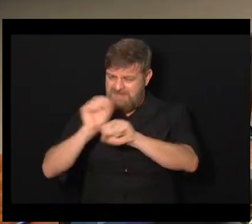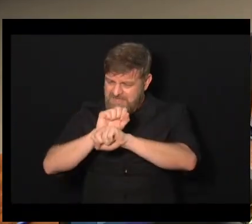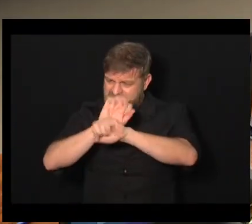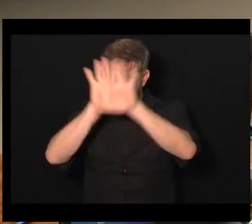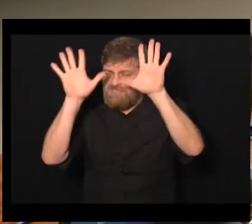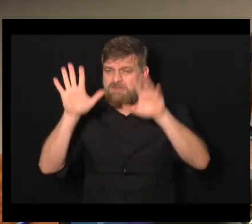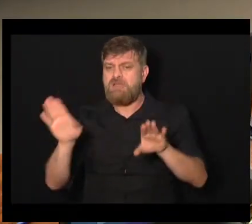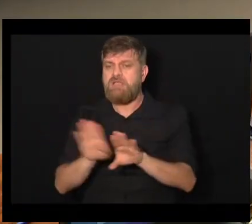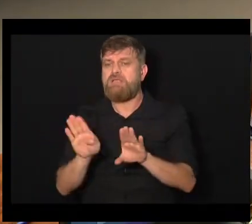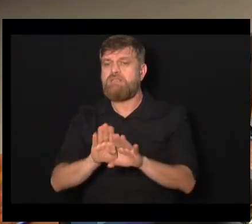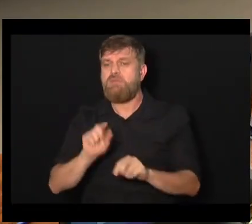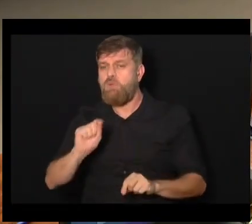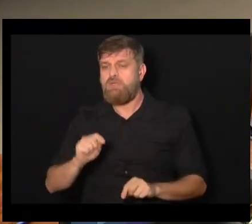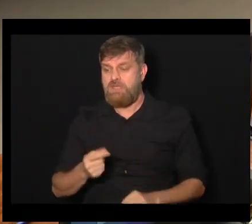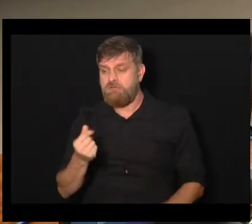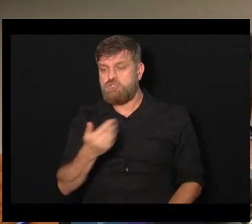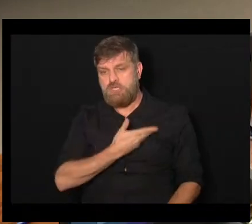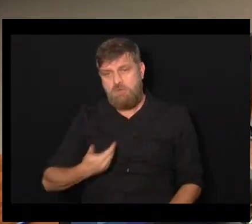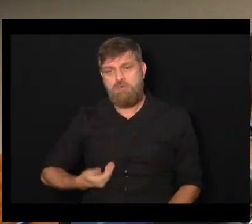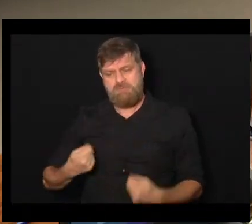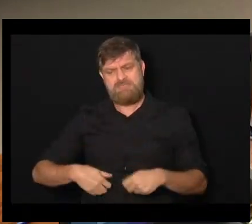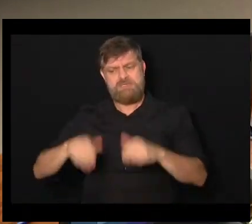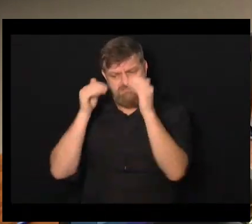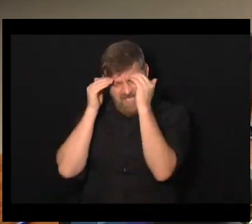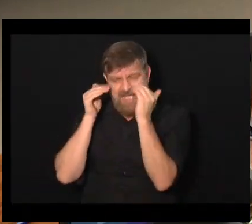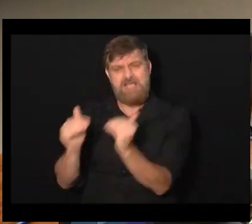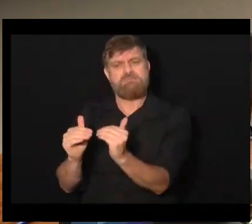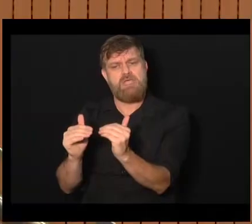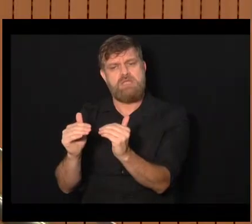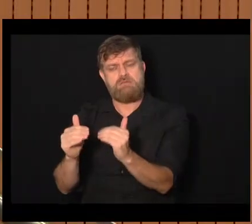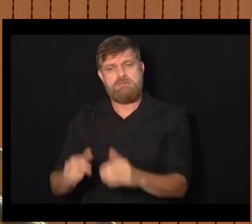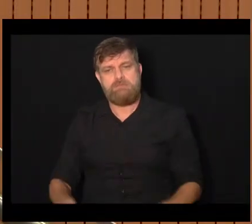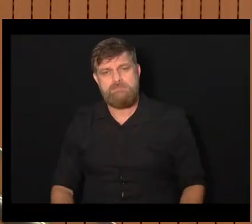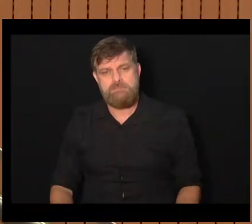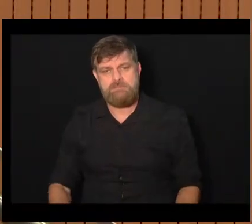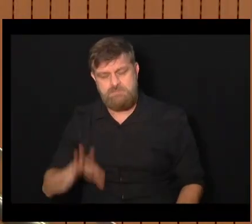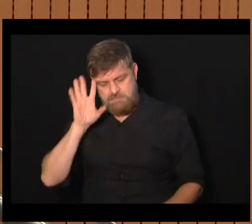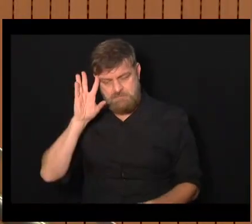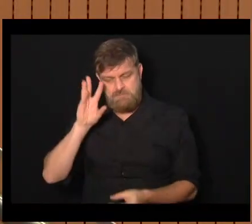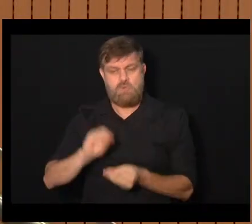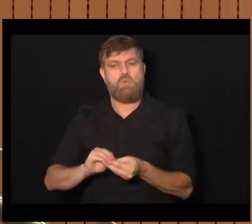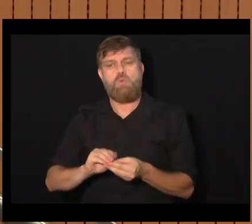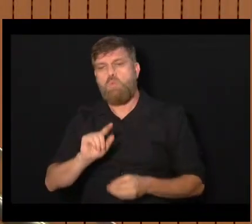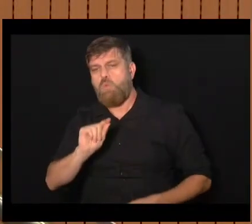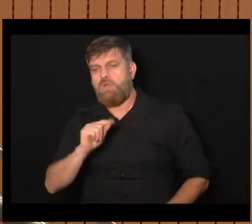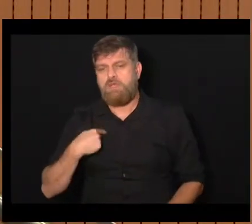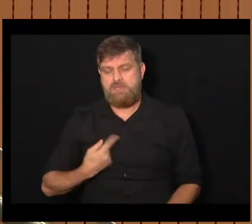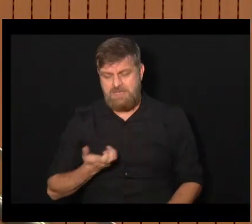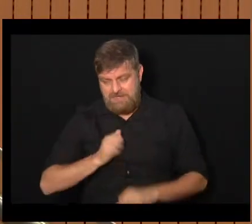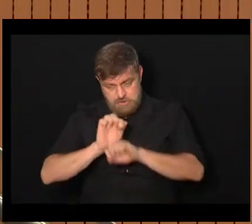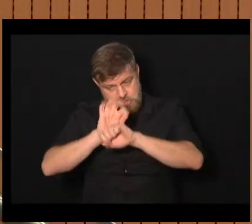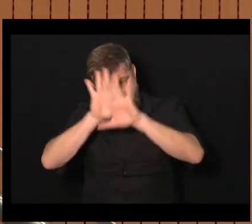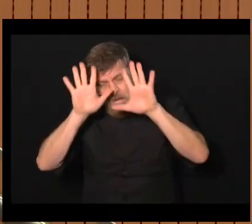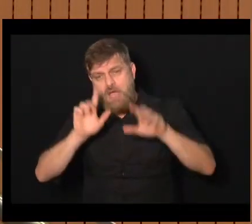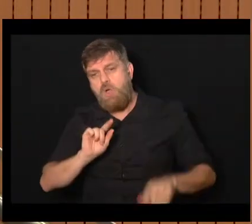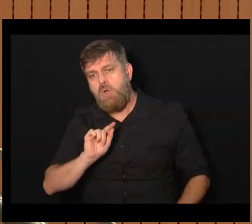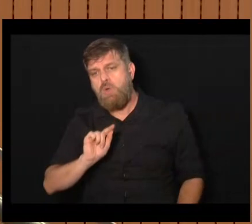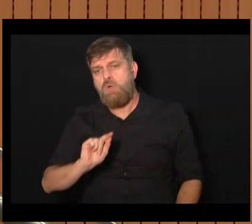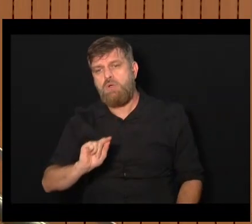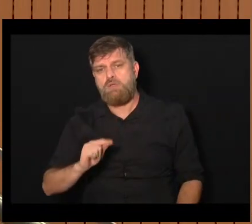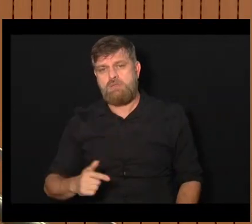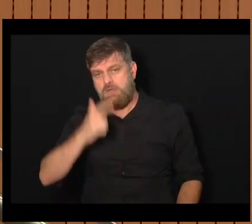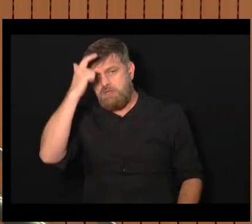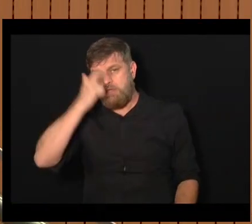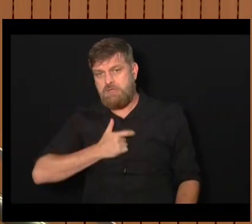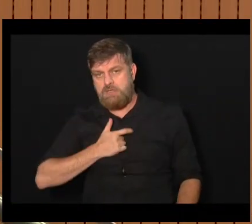e respeito ao dinheiro público. Obrigado, vereador Nelson. Então, concluindo, pessoal, quero deixar claro aqui que eu